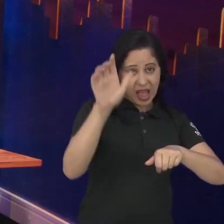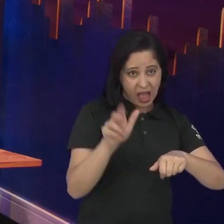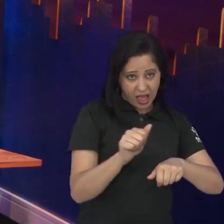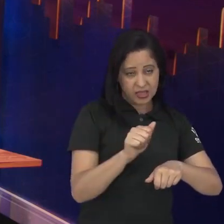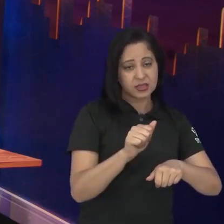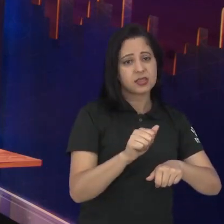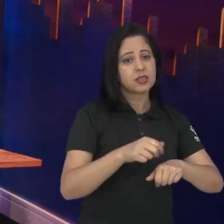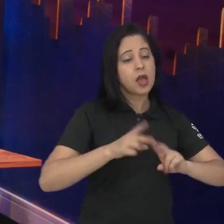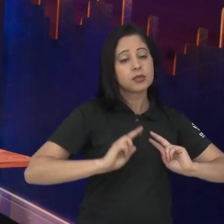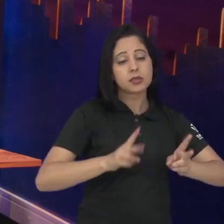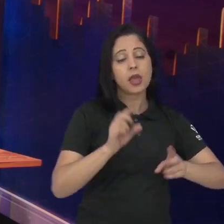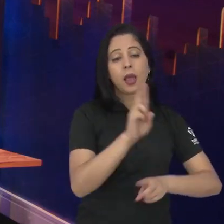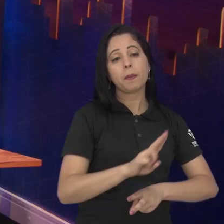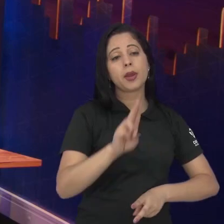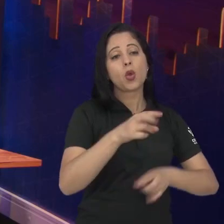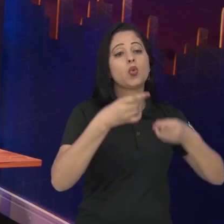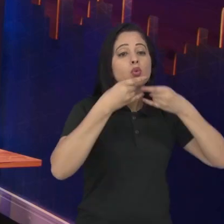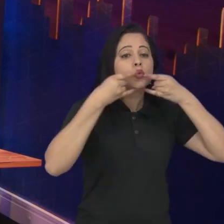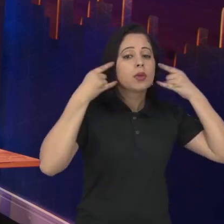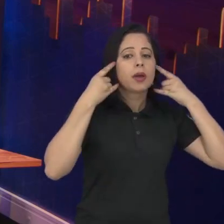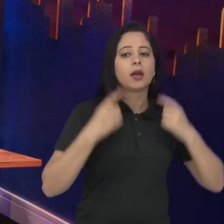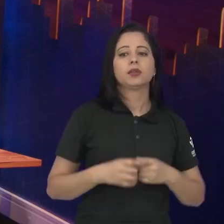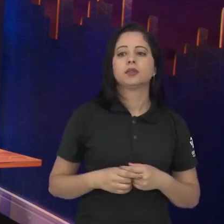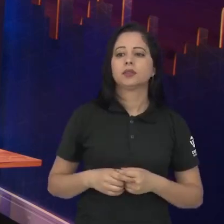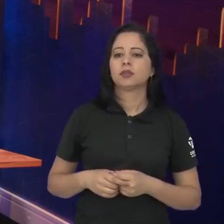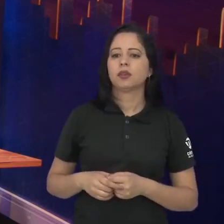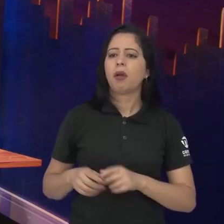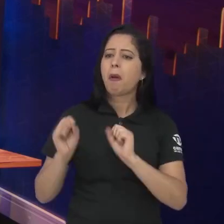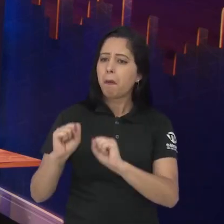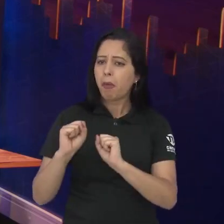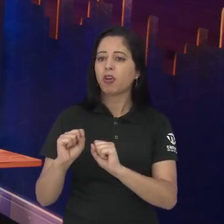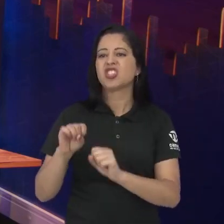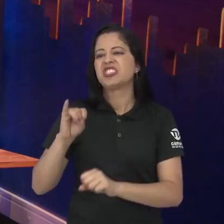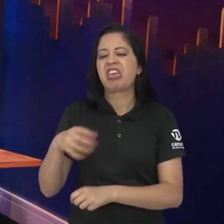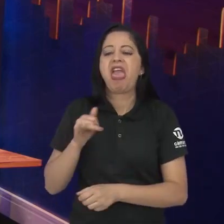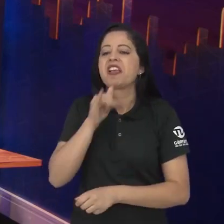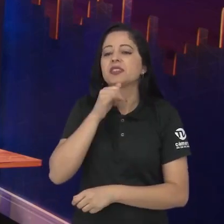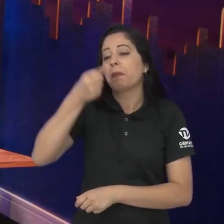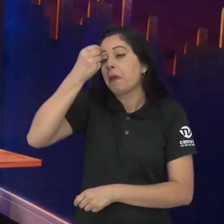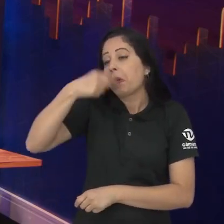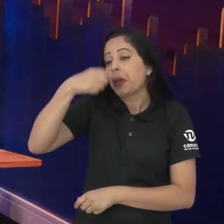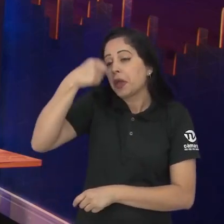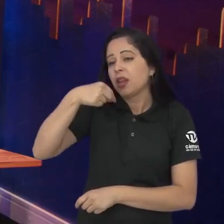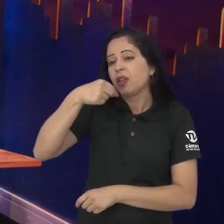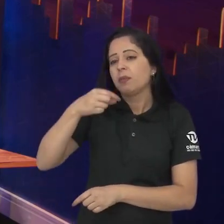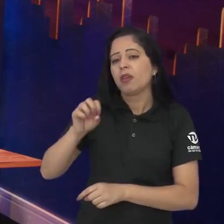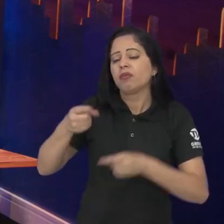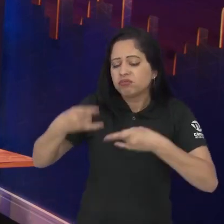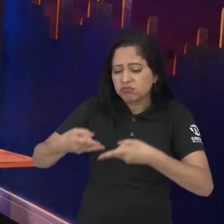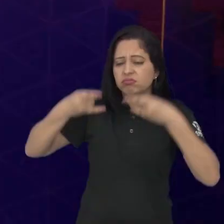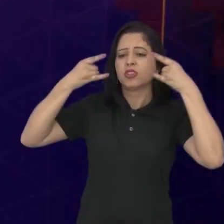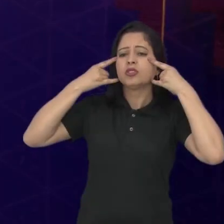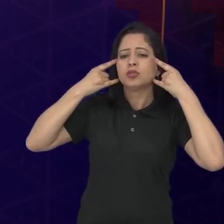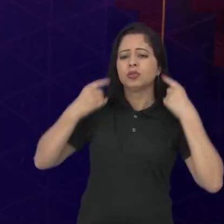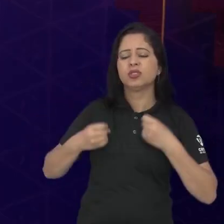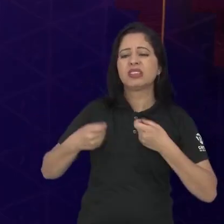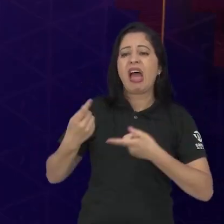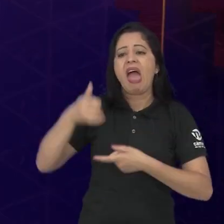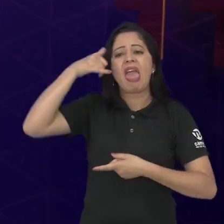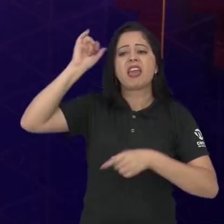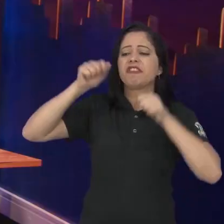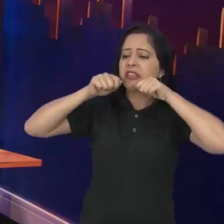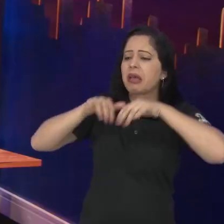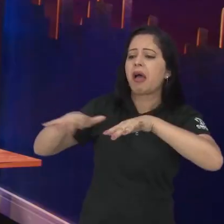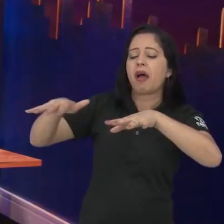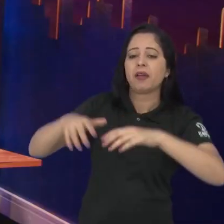uma tossezinha aqui, bota uma máscara, só para ajudar o coleguinha, vai que você tá ali meio gripado, vai passar gripe pra quê, né?